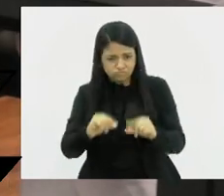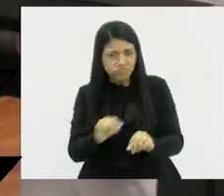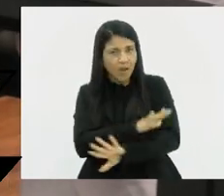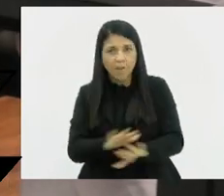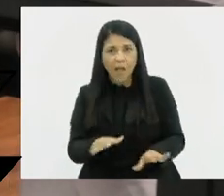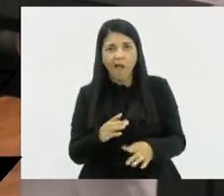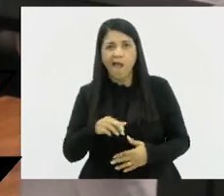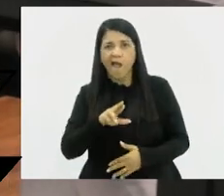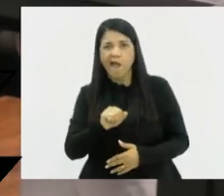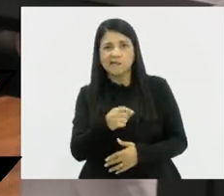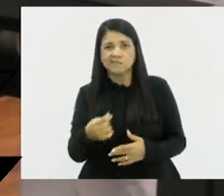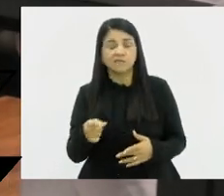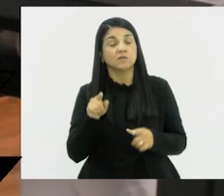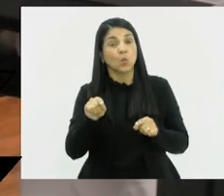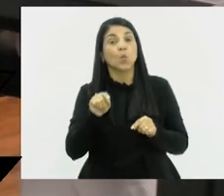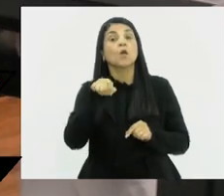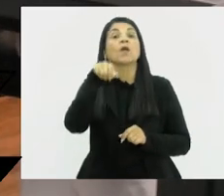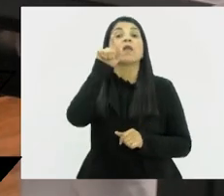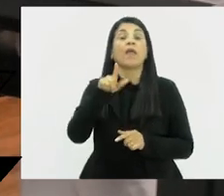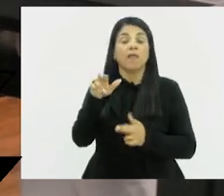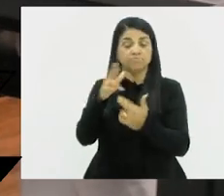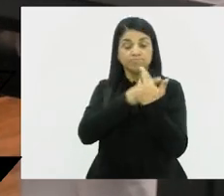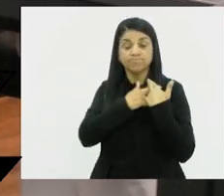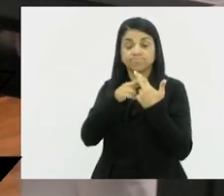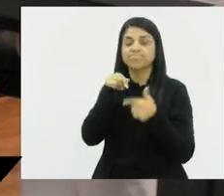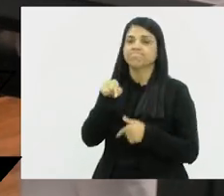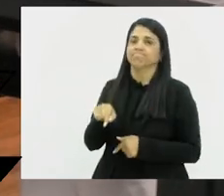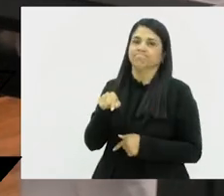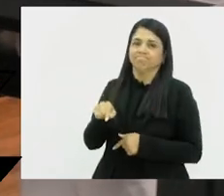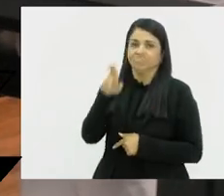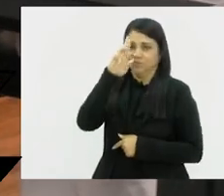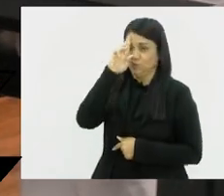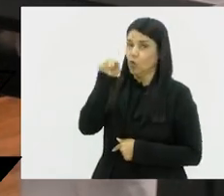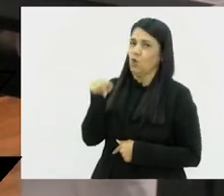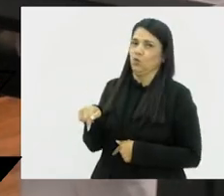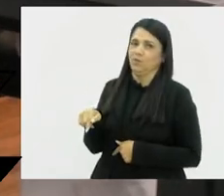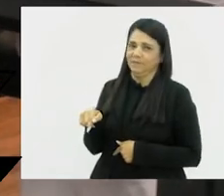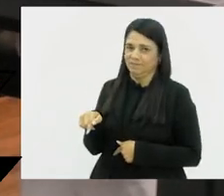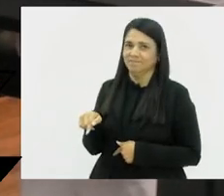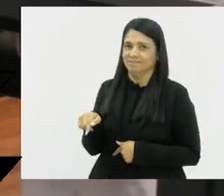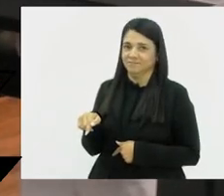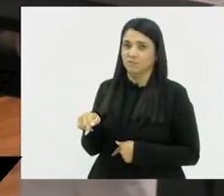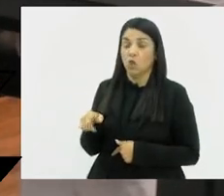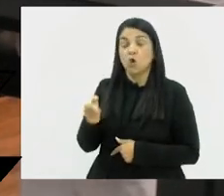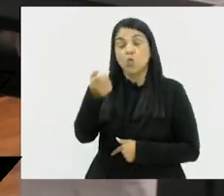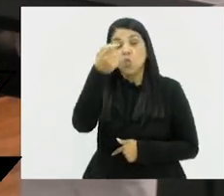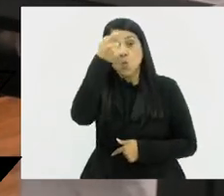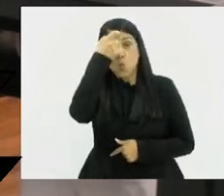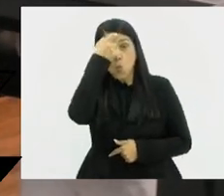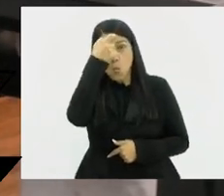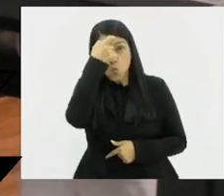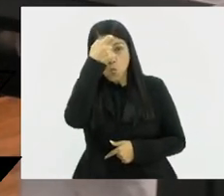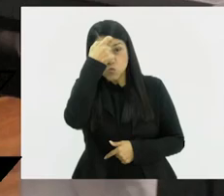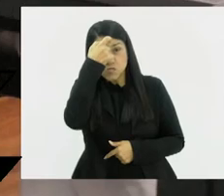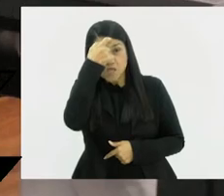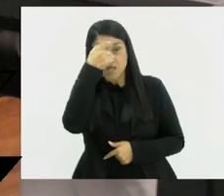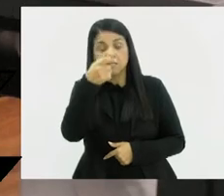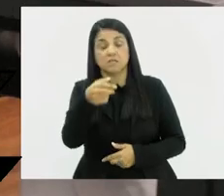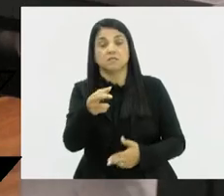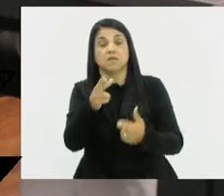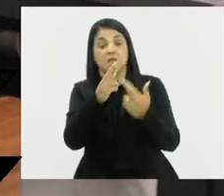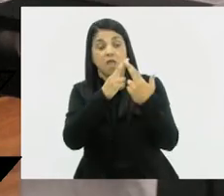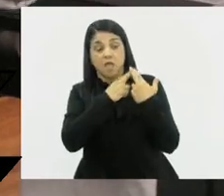proprietário, a questão da posse responsável vai fazer com que a pessoa tenha consciência e se